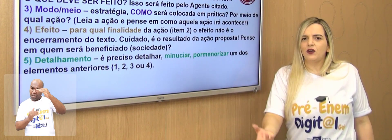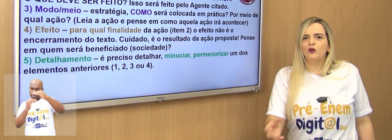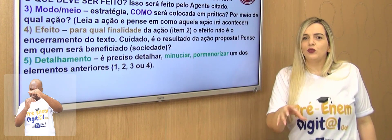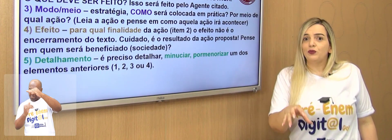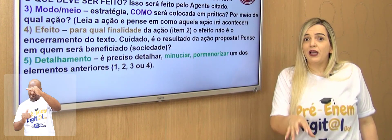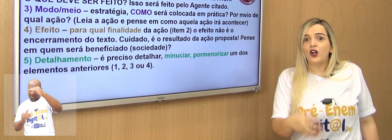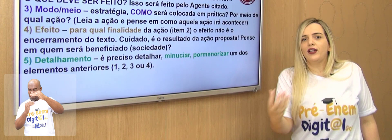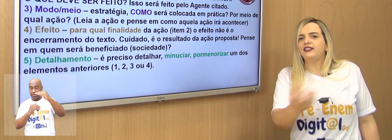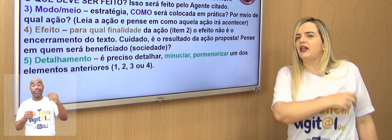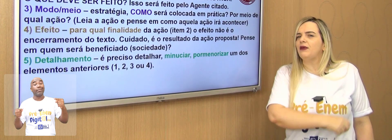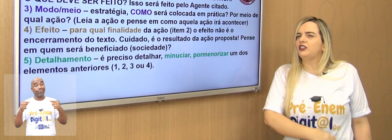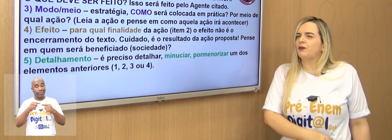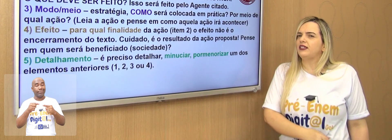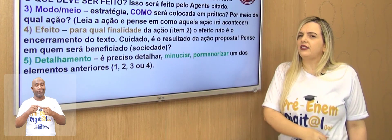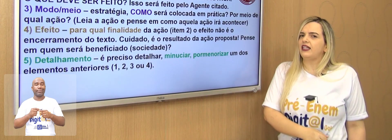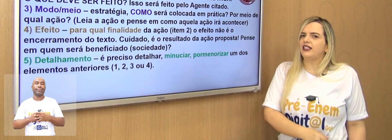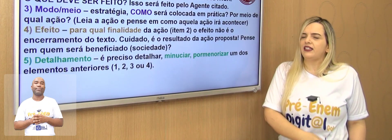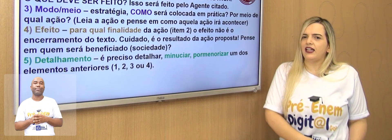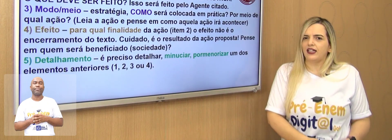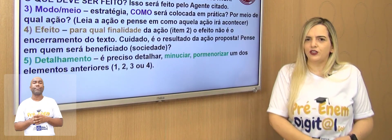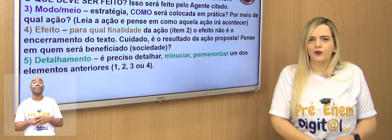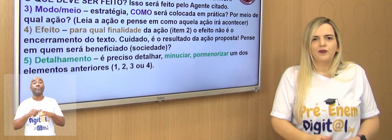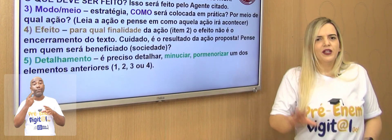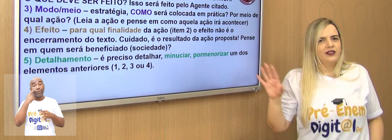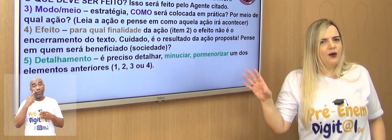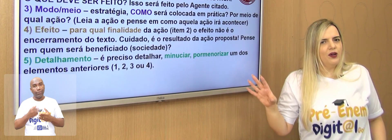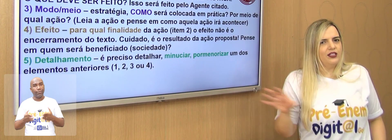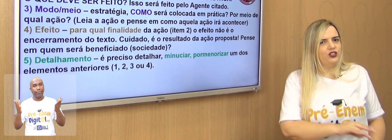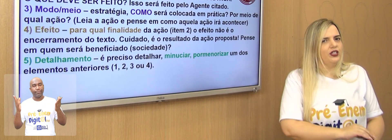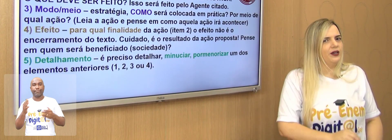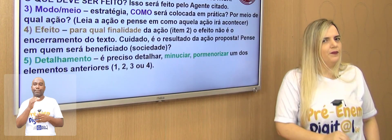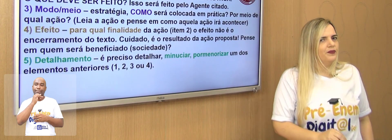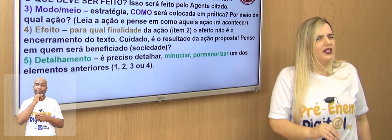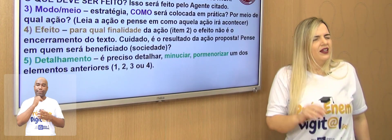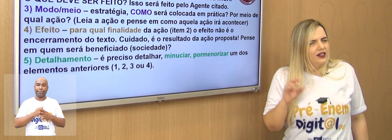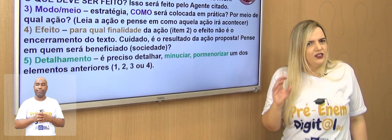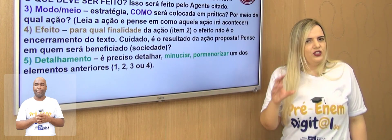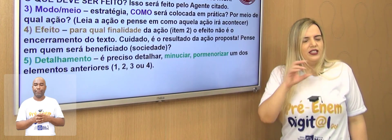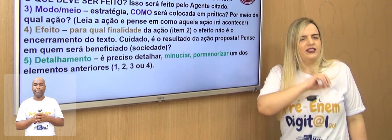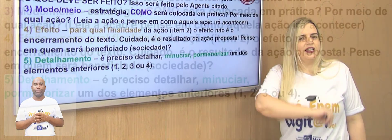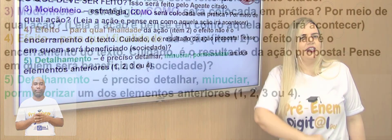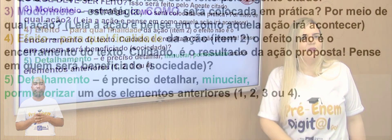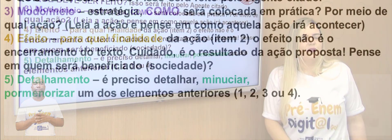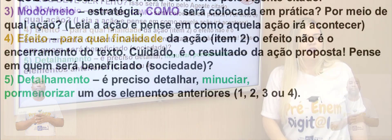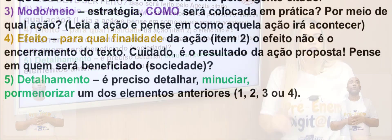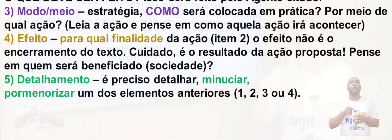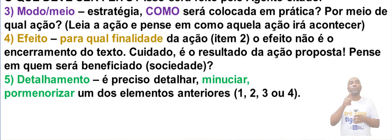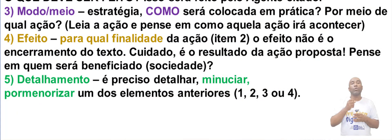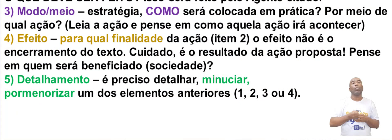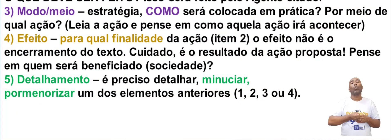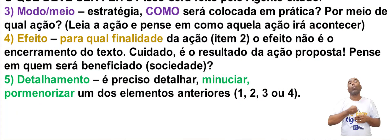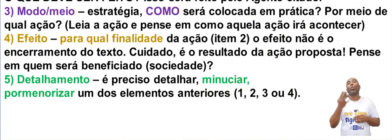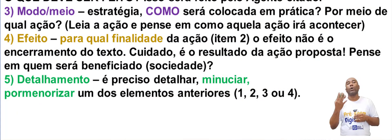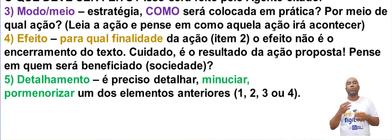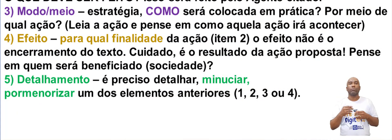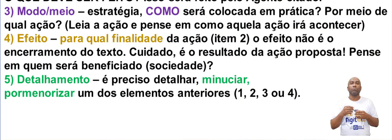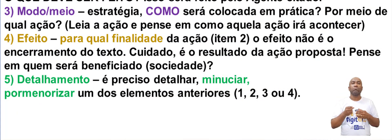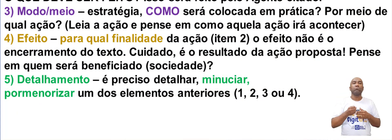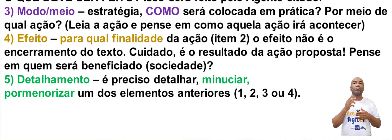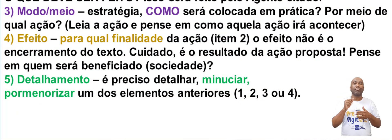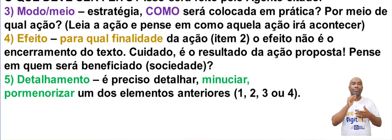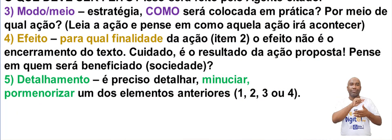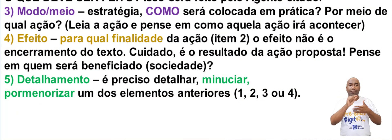quais são os melhores elementos para serem detalhados. Dá uma olhadinha. Diz aí, desses